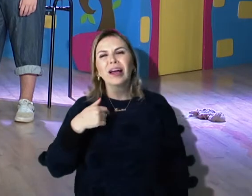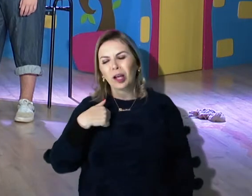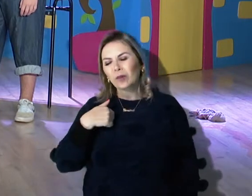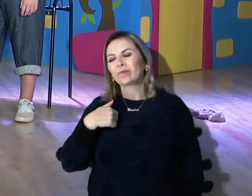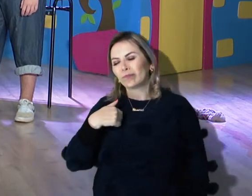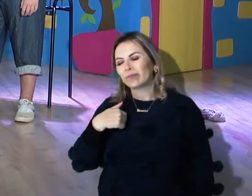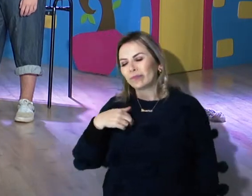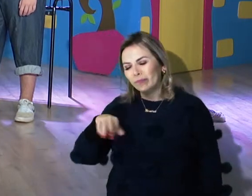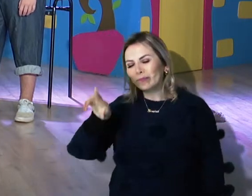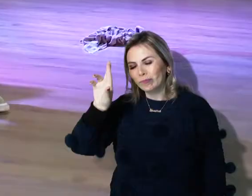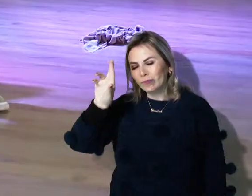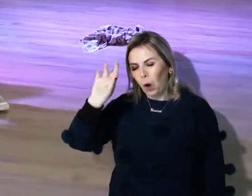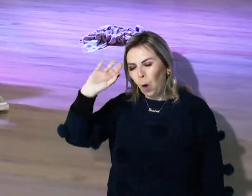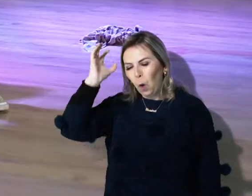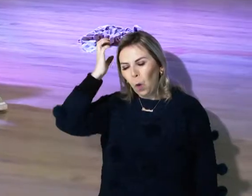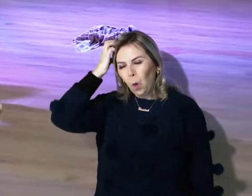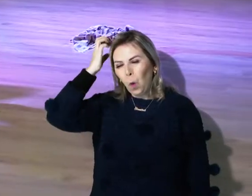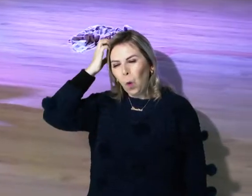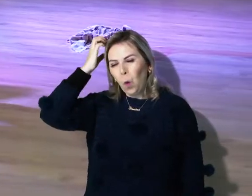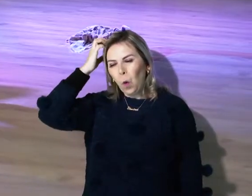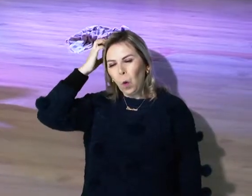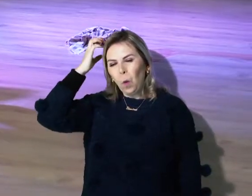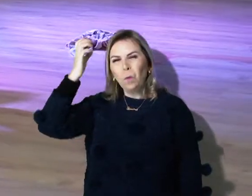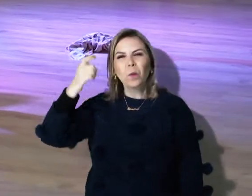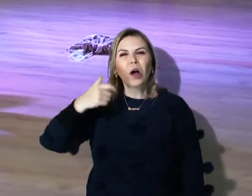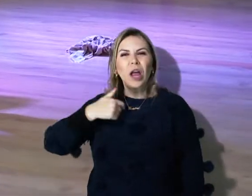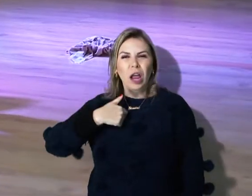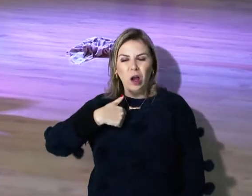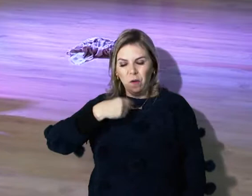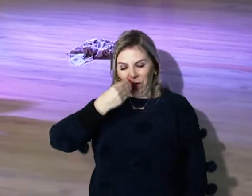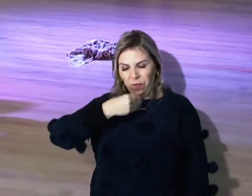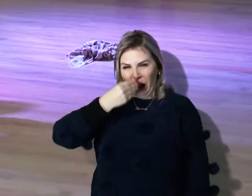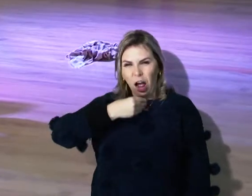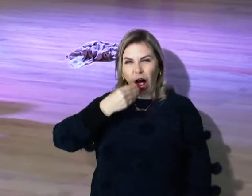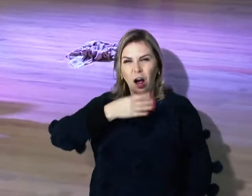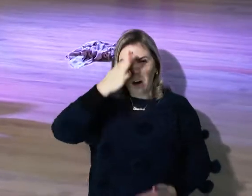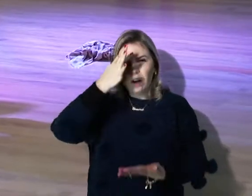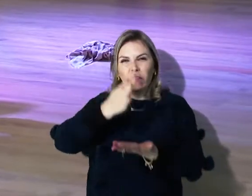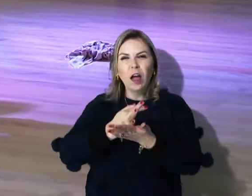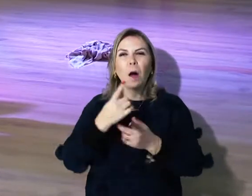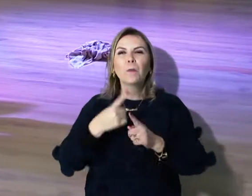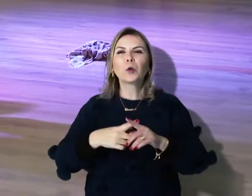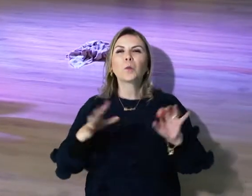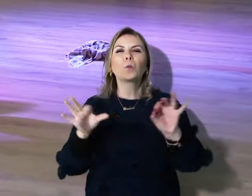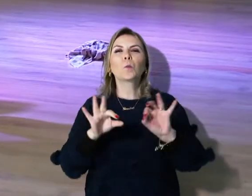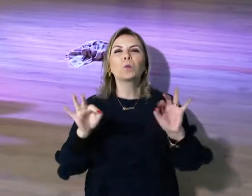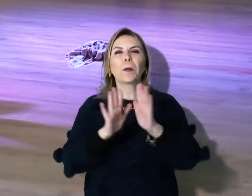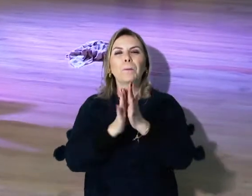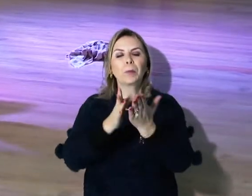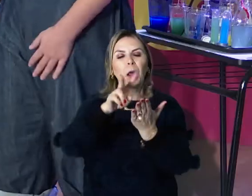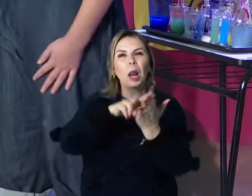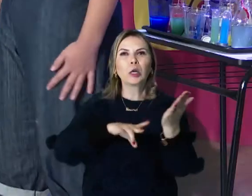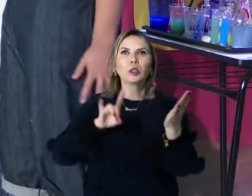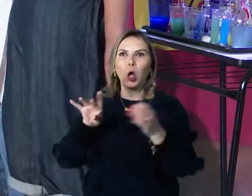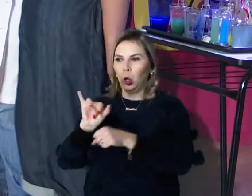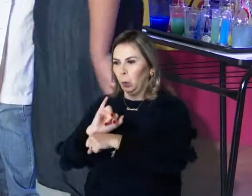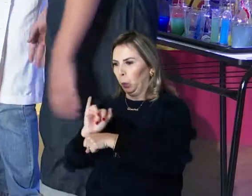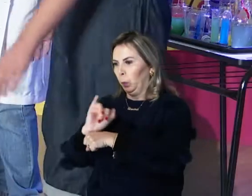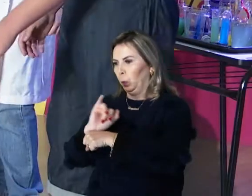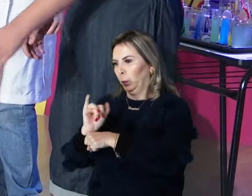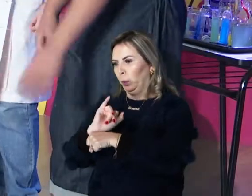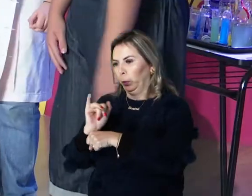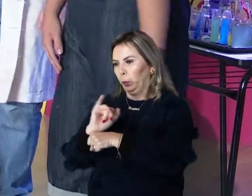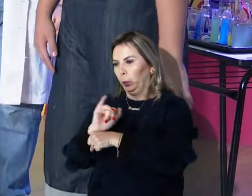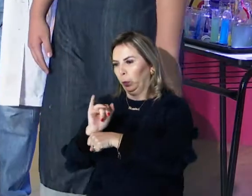da minha fé tá fraca, gente. Nesses últimos dias, eu não tenho lido a Bíblia. Eu só fico no YouTube assistindo vídeos e até